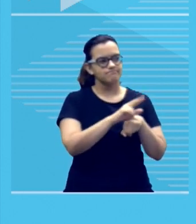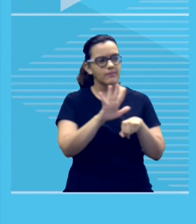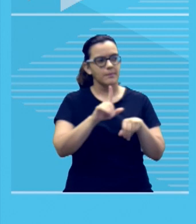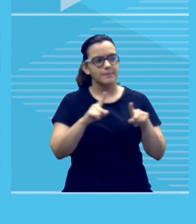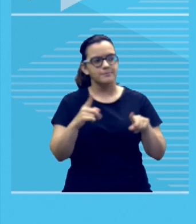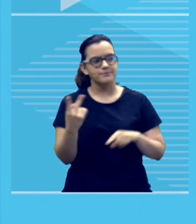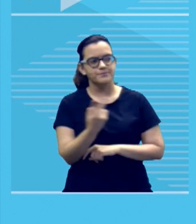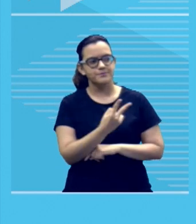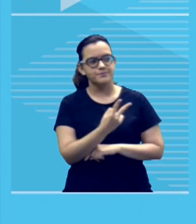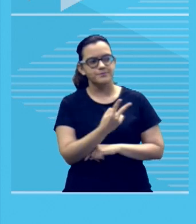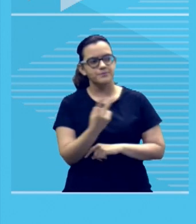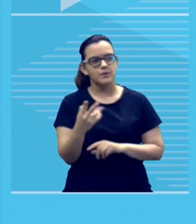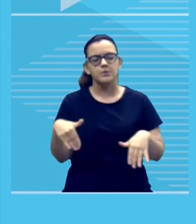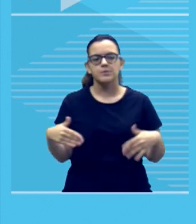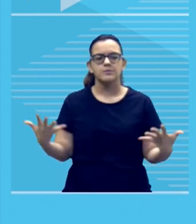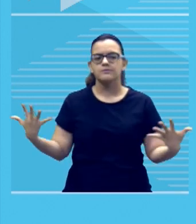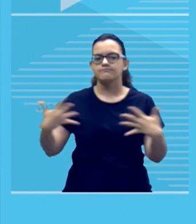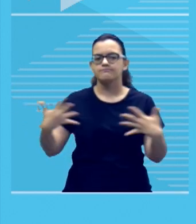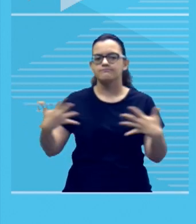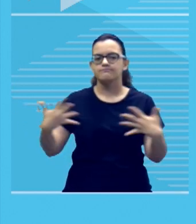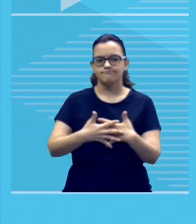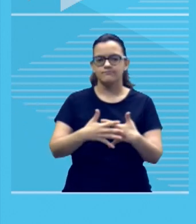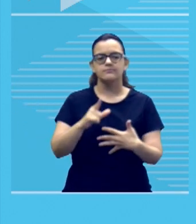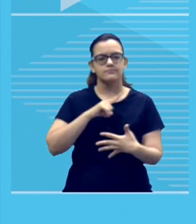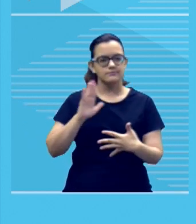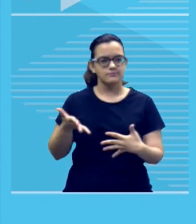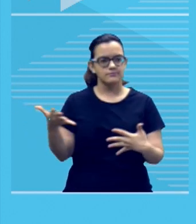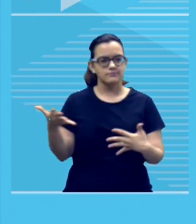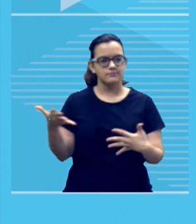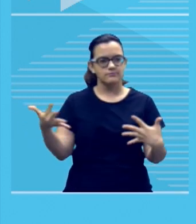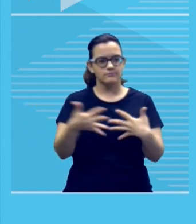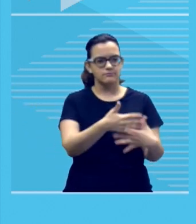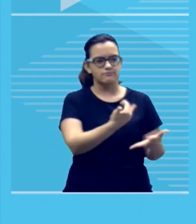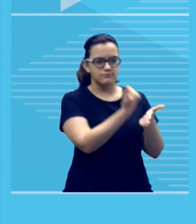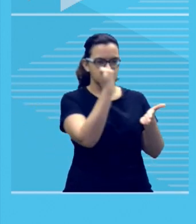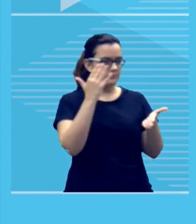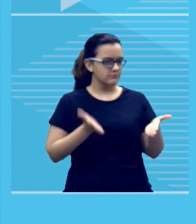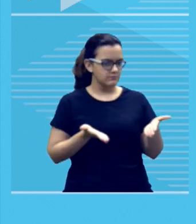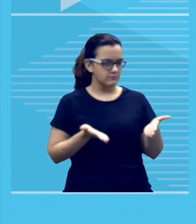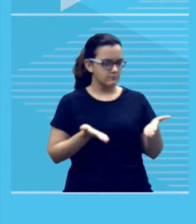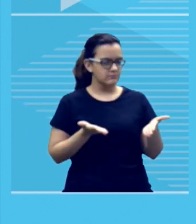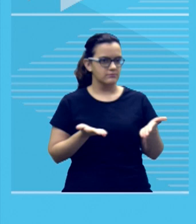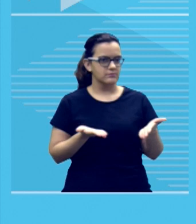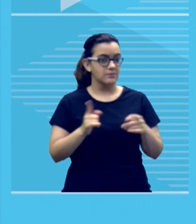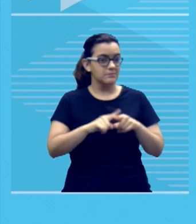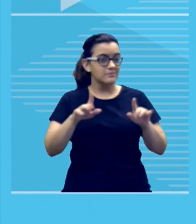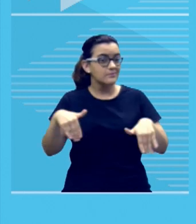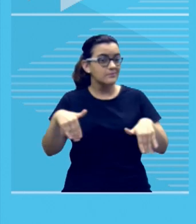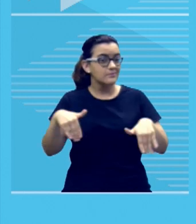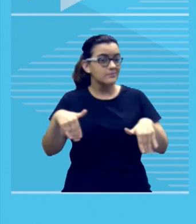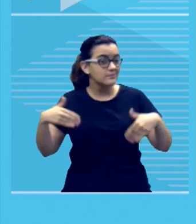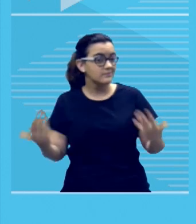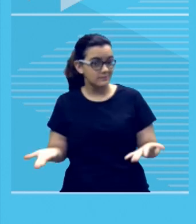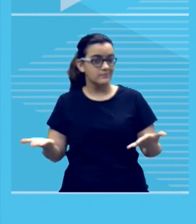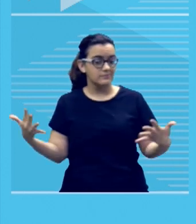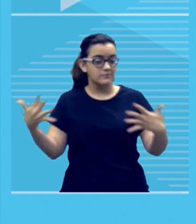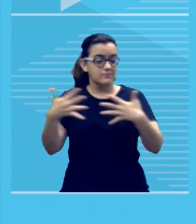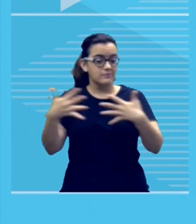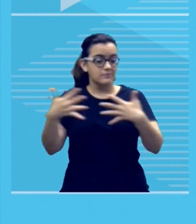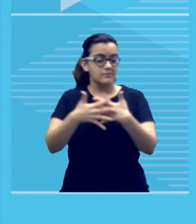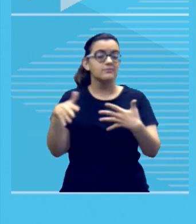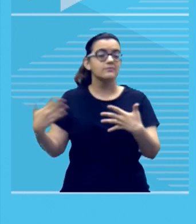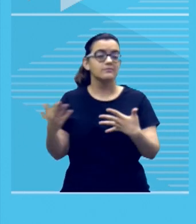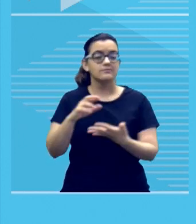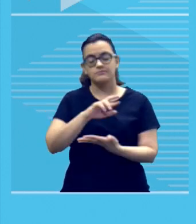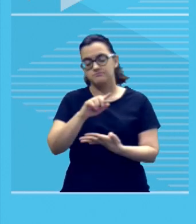tipo de isomeria está ocorrendo entre esses dois compostos vamos lá o tipo de isomeria está ocorrendo Entre esses três